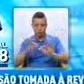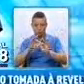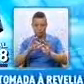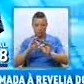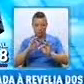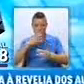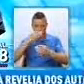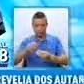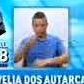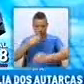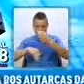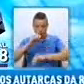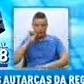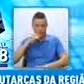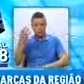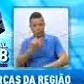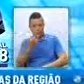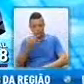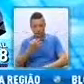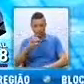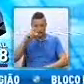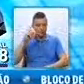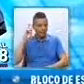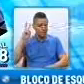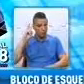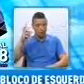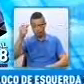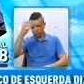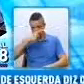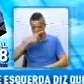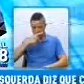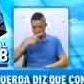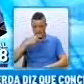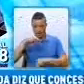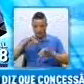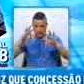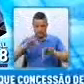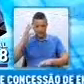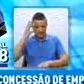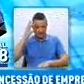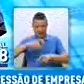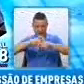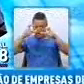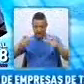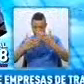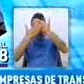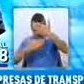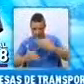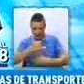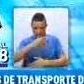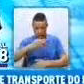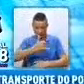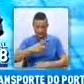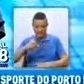a gastronomia, o vinho do Porto e o património histórico. Os fins de tarde na Ribeira de Gaia, a partir do dia 24 e até